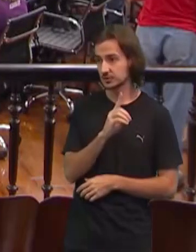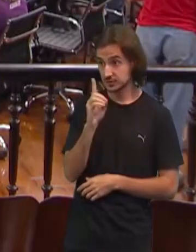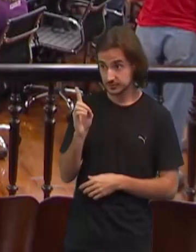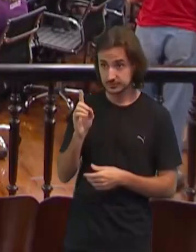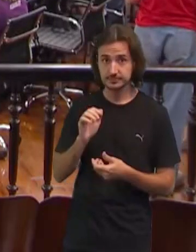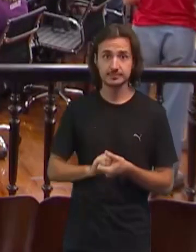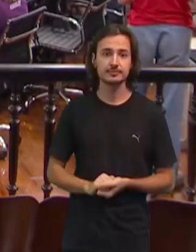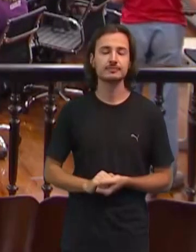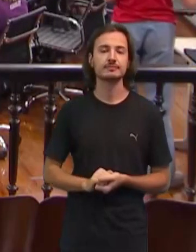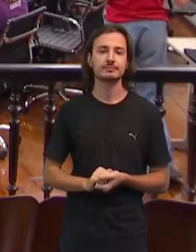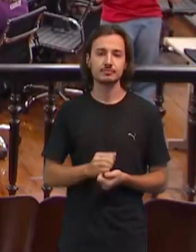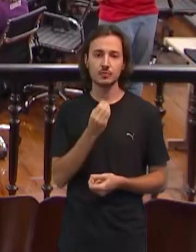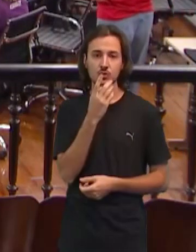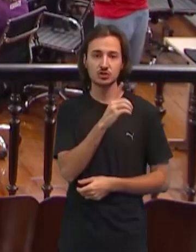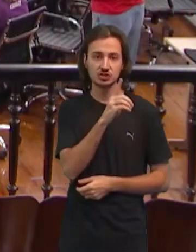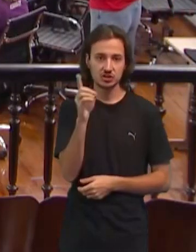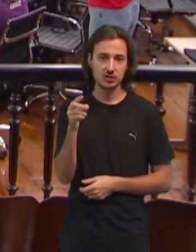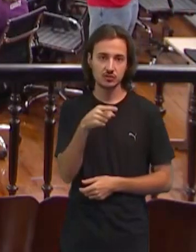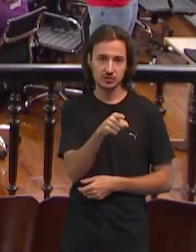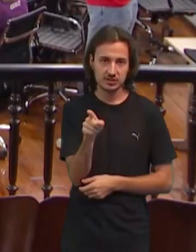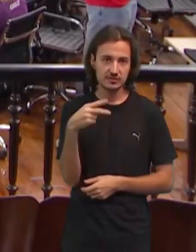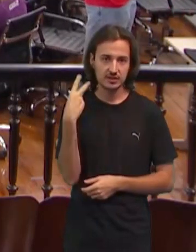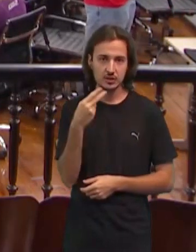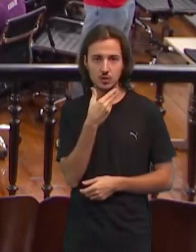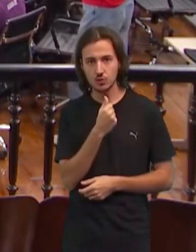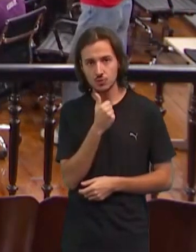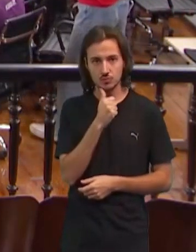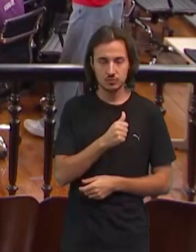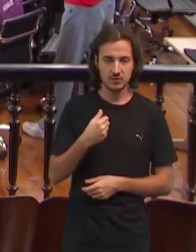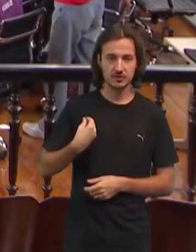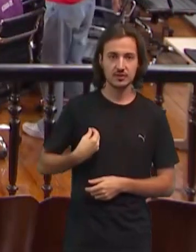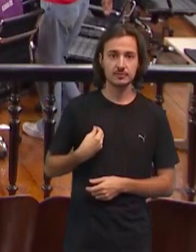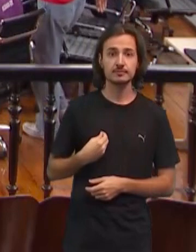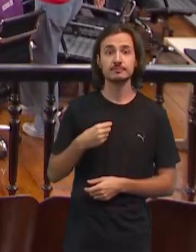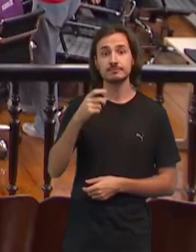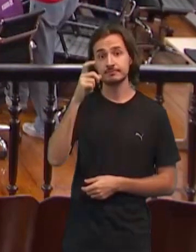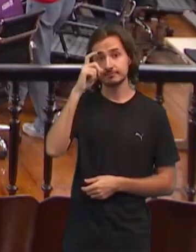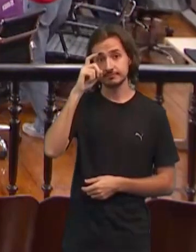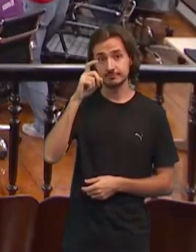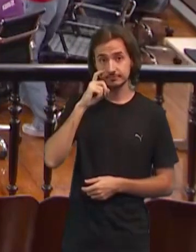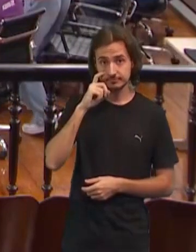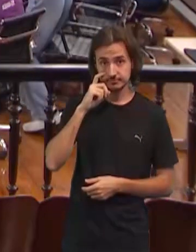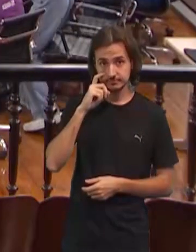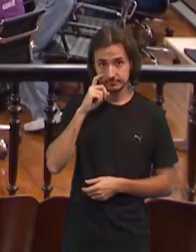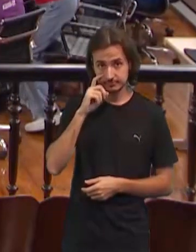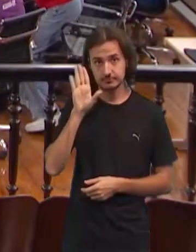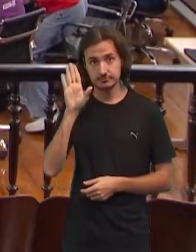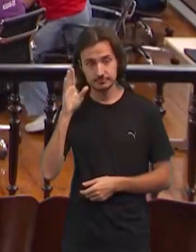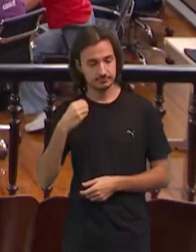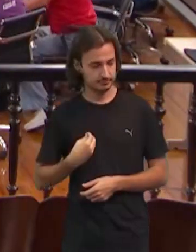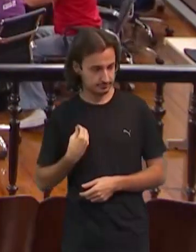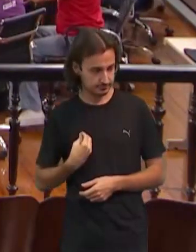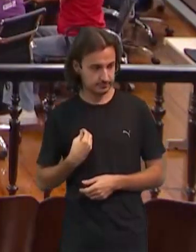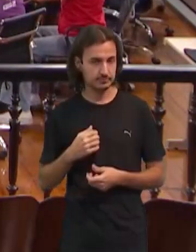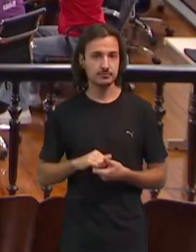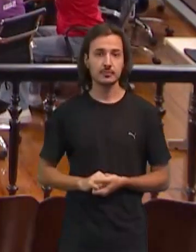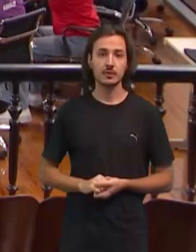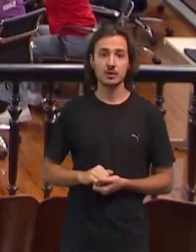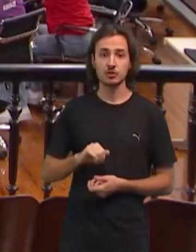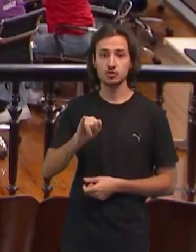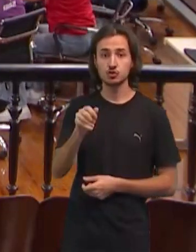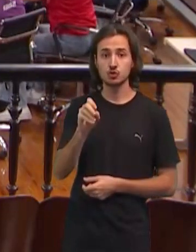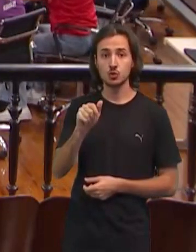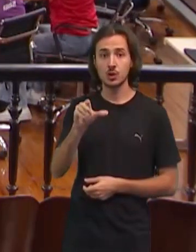dia, senhoras e senhores vereadores. Vamos à chamada. Vereador Julinho Rossignoli. Presente, excelência. Vereador João